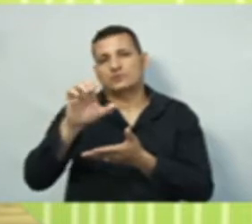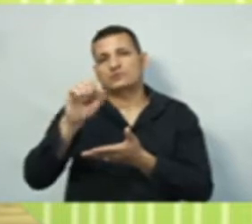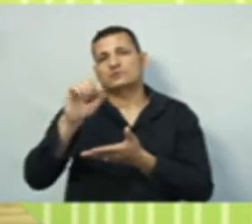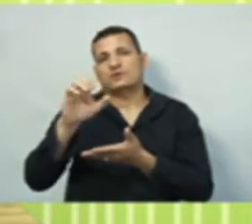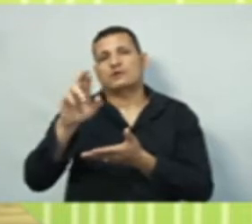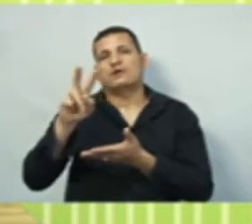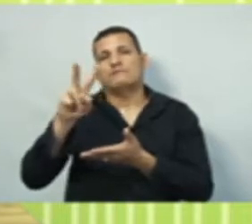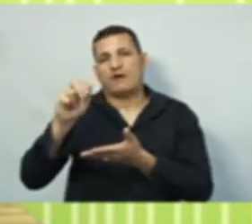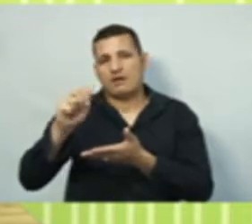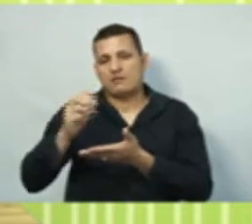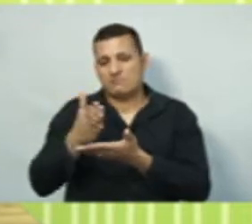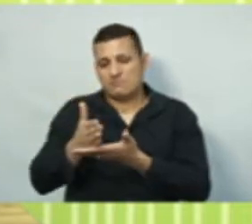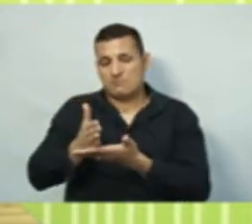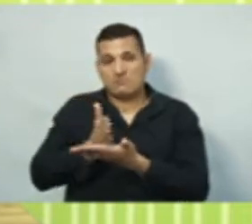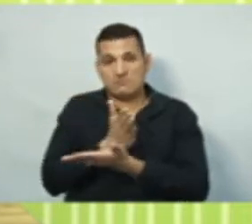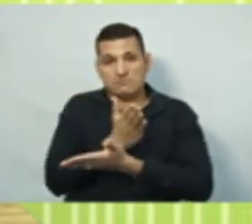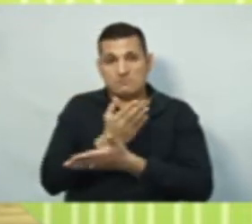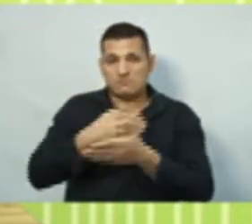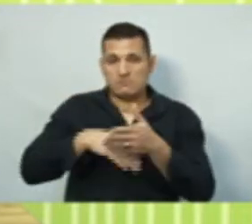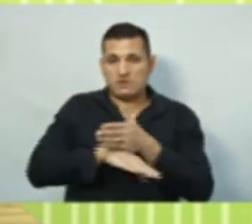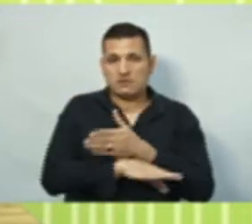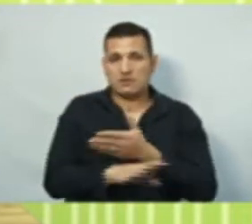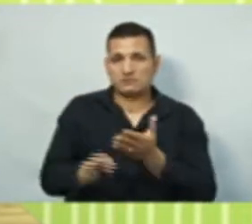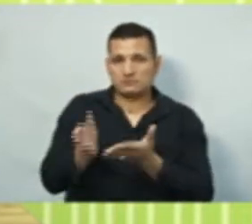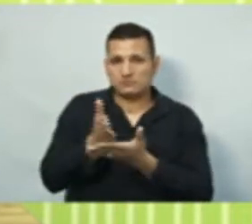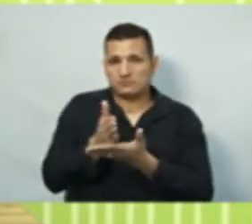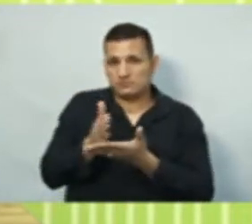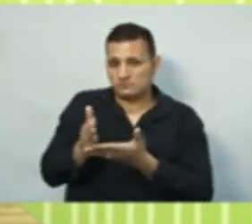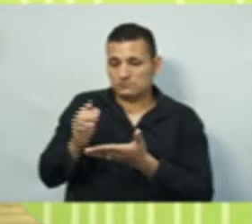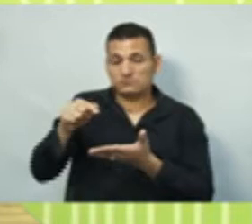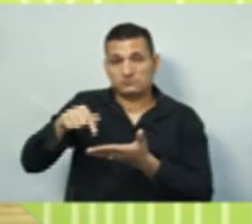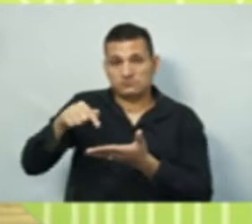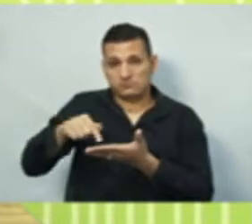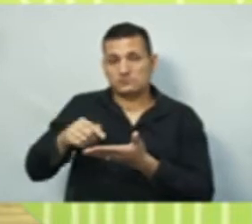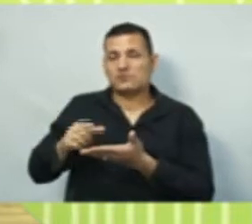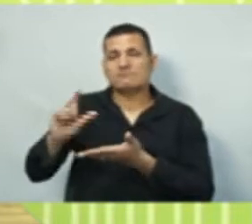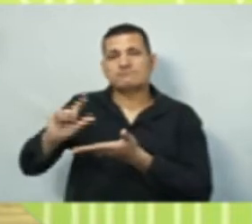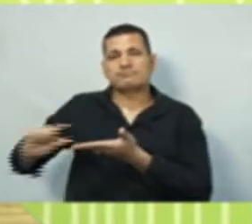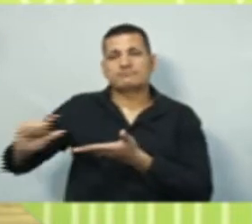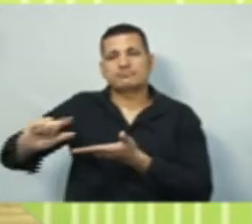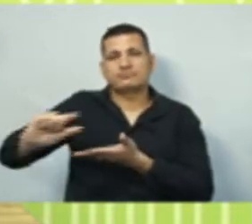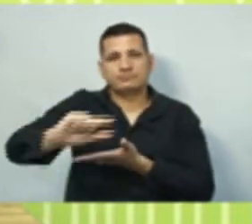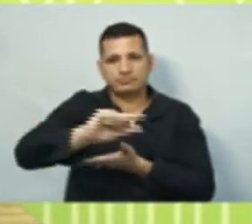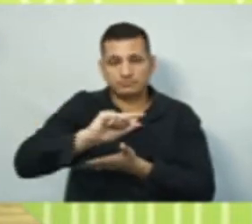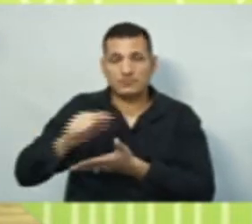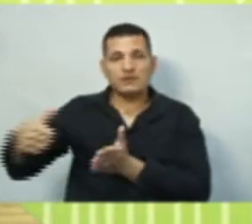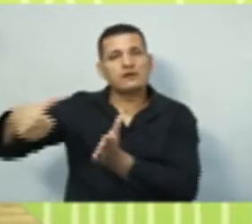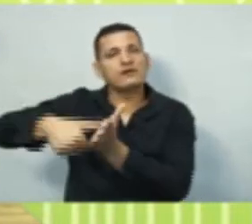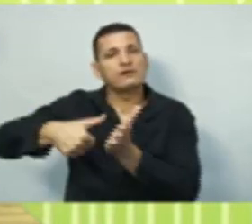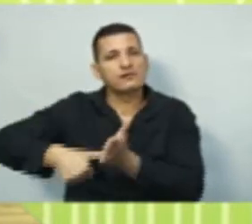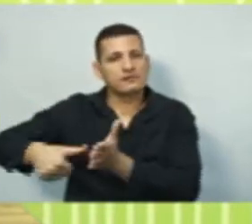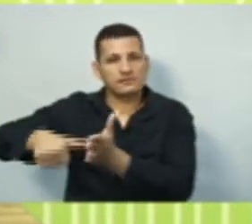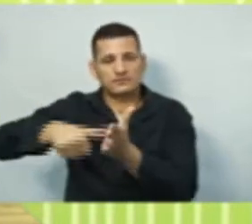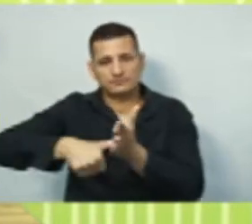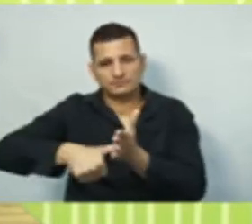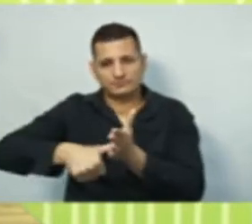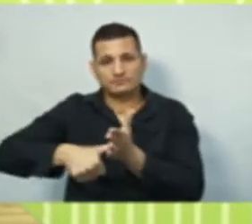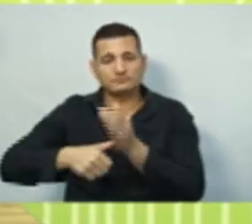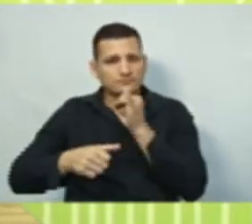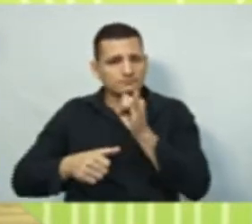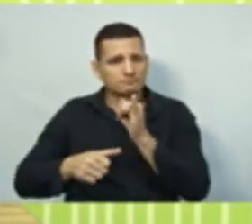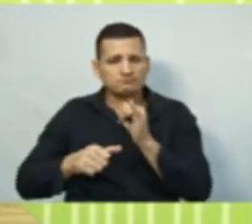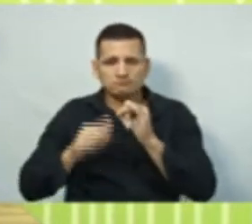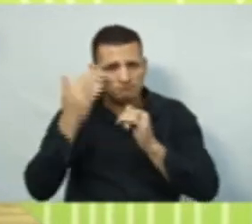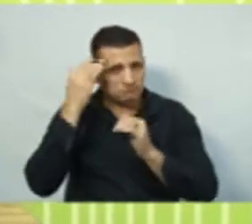melhor agora? Se não ficou, manda uma mensagem para mim que eu vou explicar melhor.